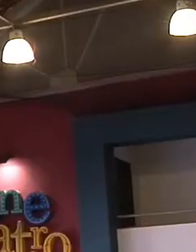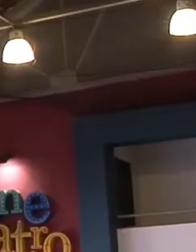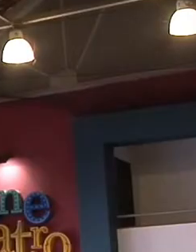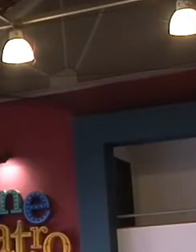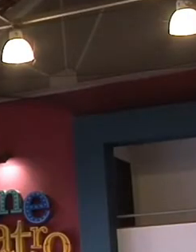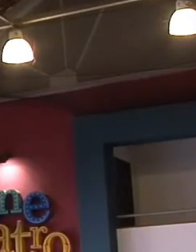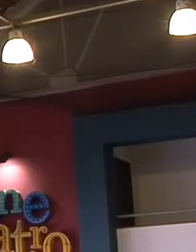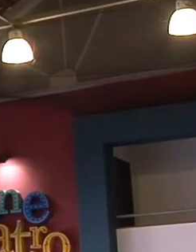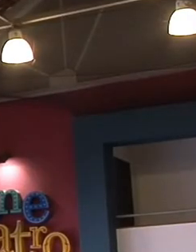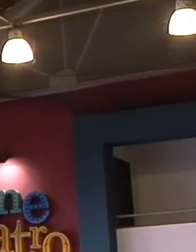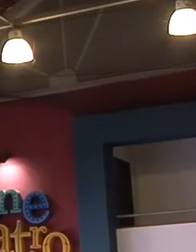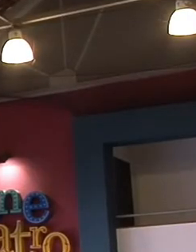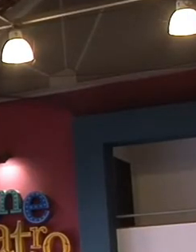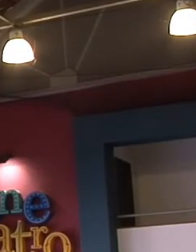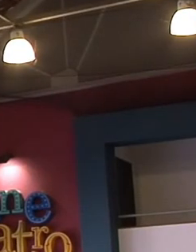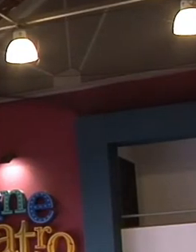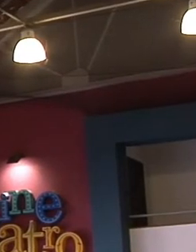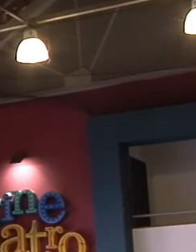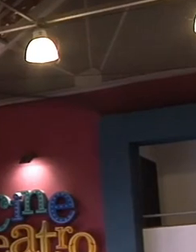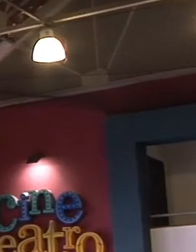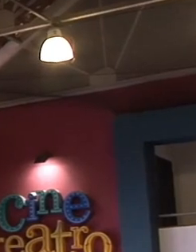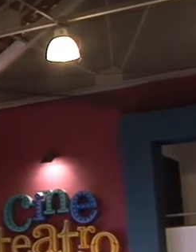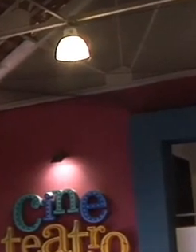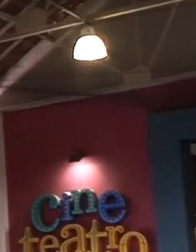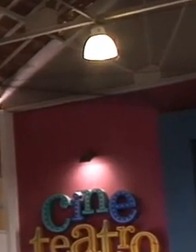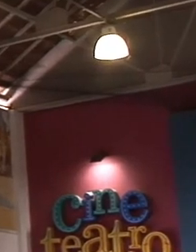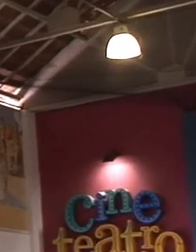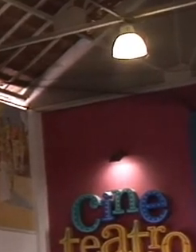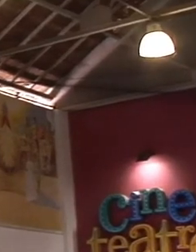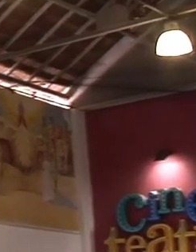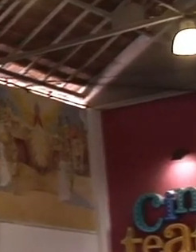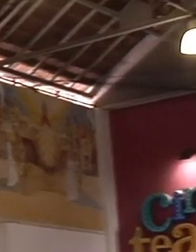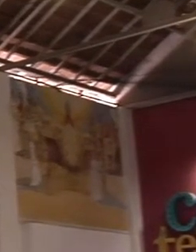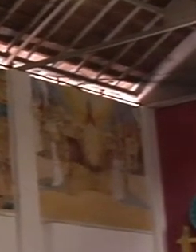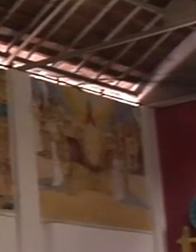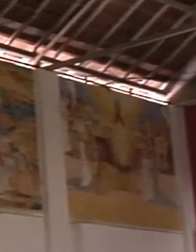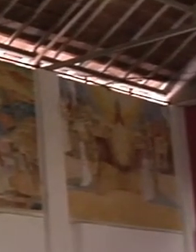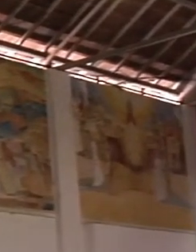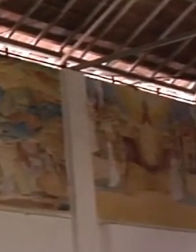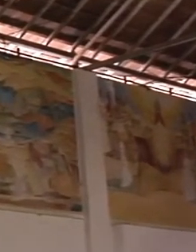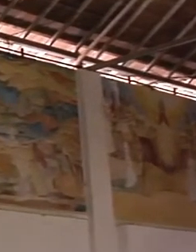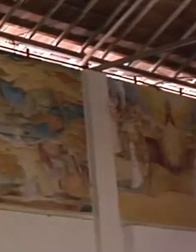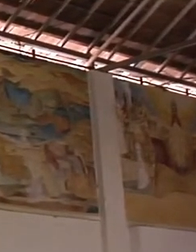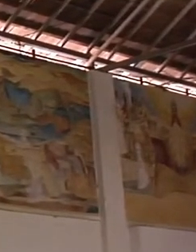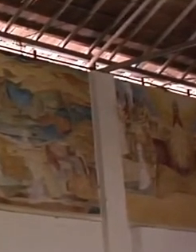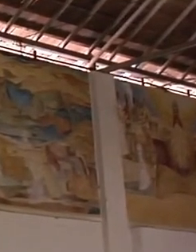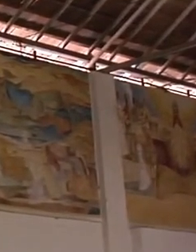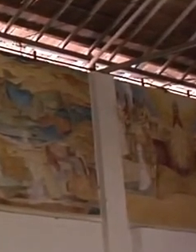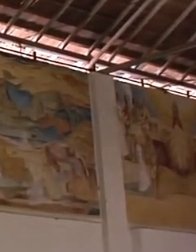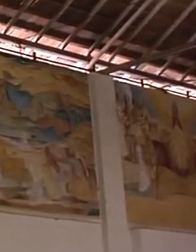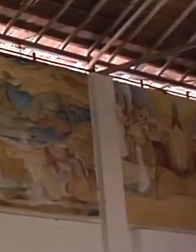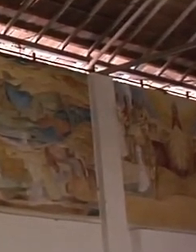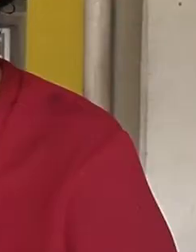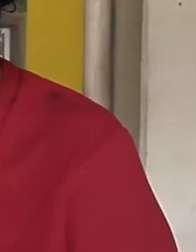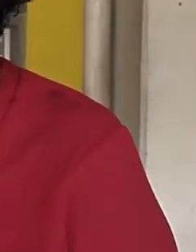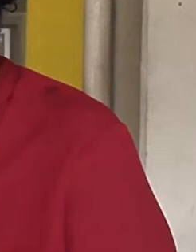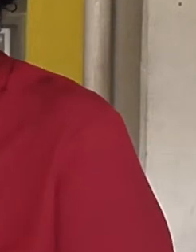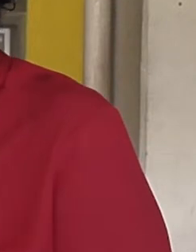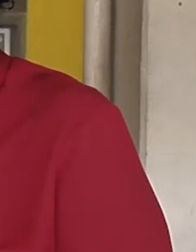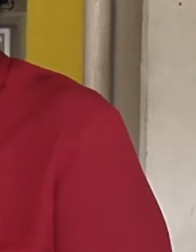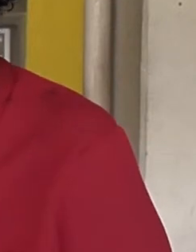cinema, é ver uma biblioteca, é ver uma estrutura dessa, você está entendendo? Isso para a gente não é uma honra? É uma